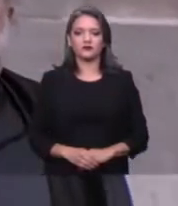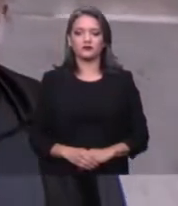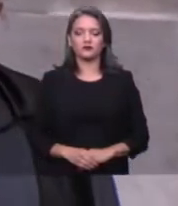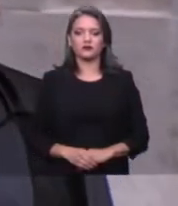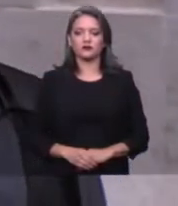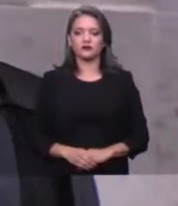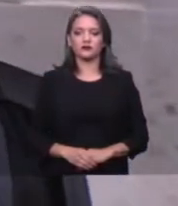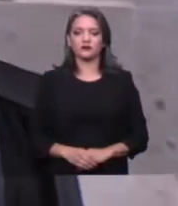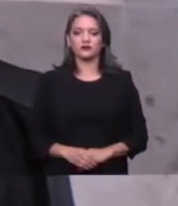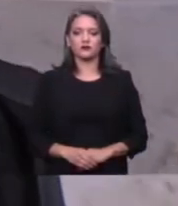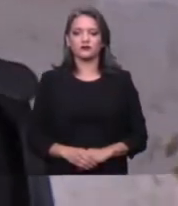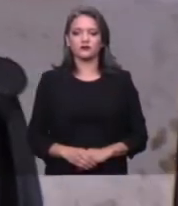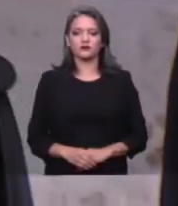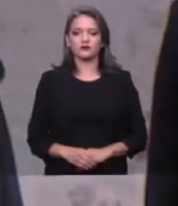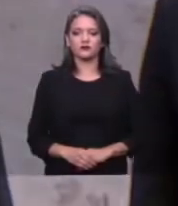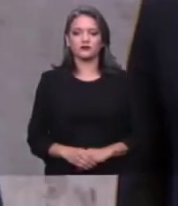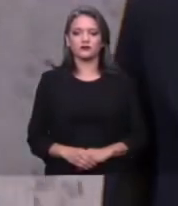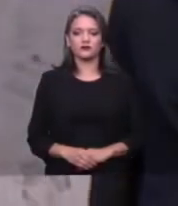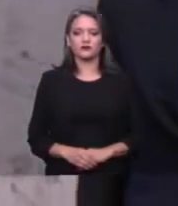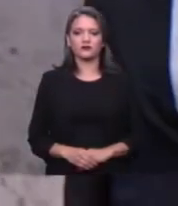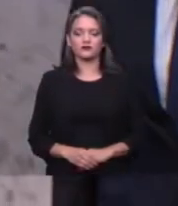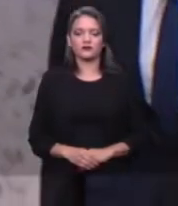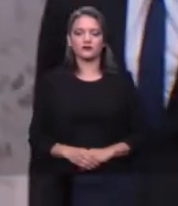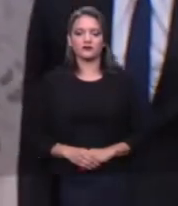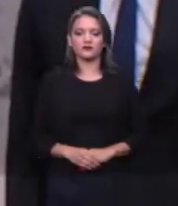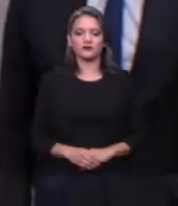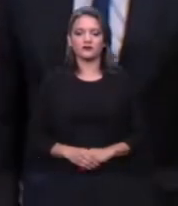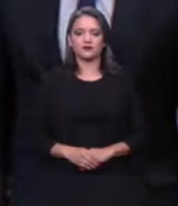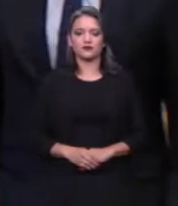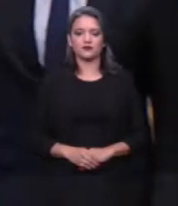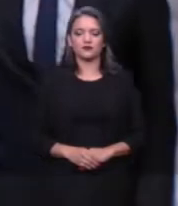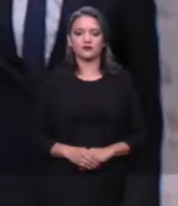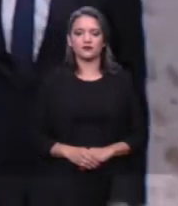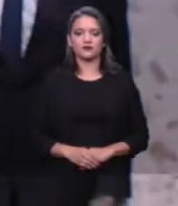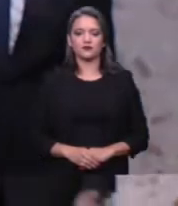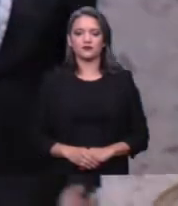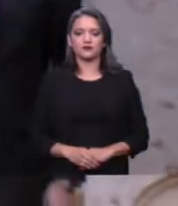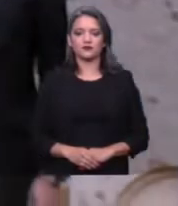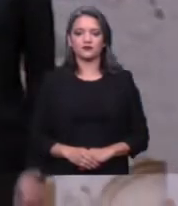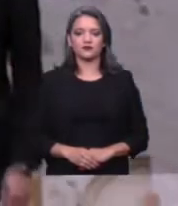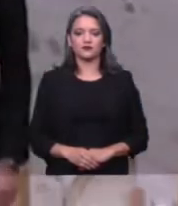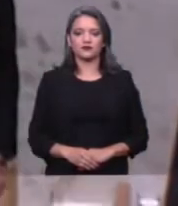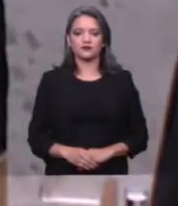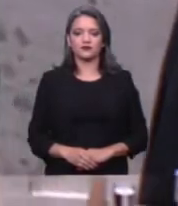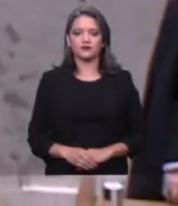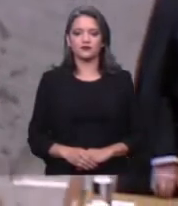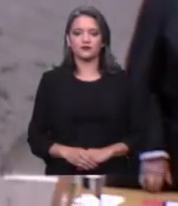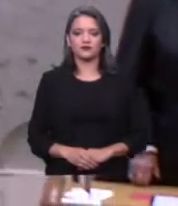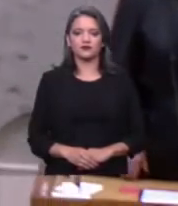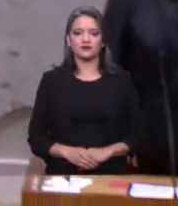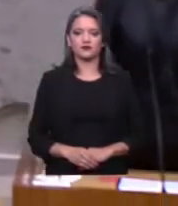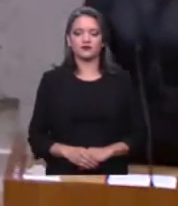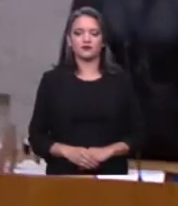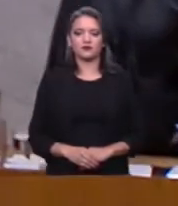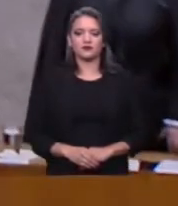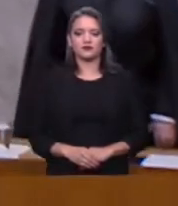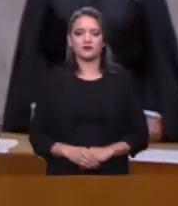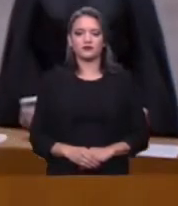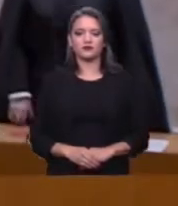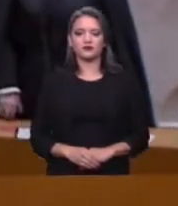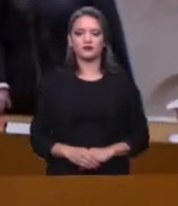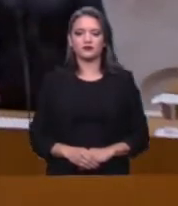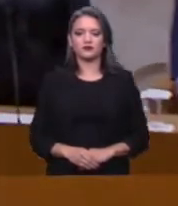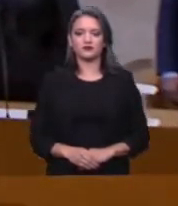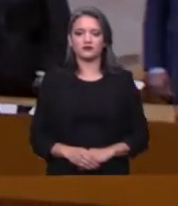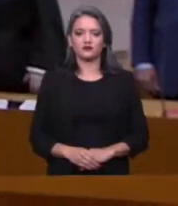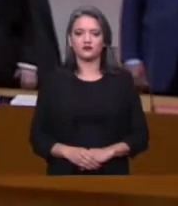está Portanto o Gilmar Mendes olha nessa neste foco que traz a TV Justiça ao lado do Ministro Dias toffoli Antônio Dias toffoli